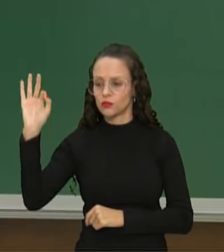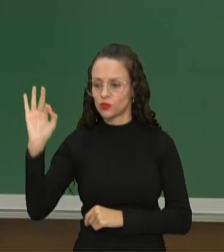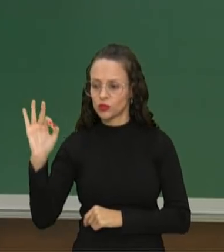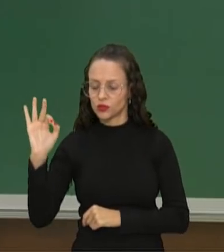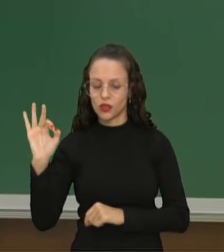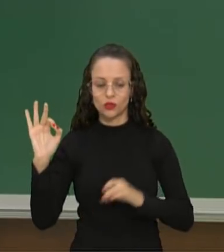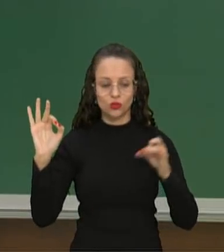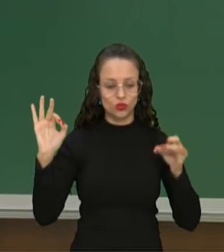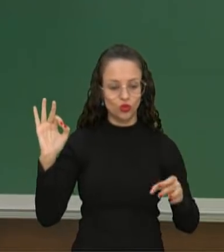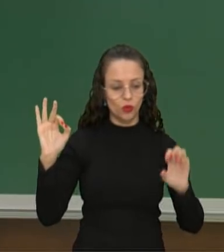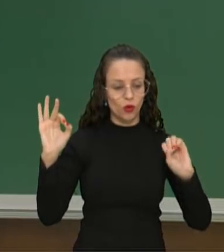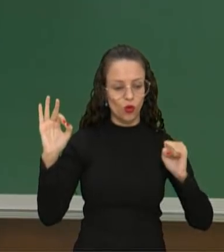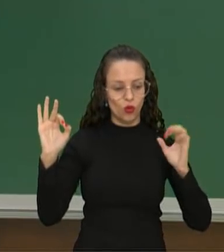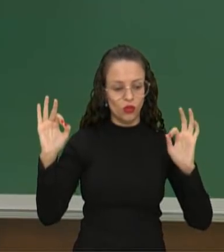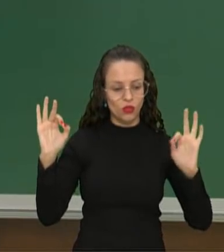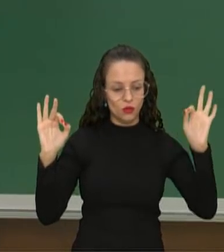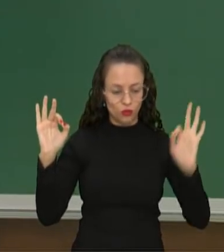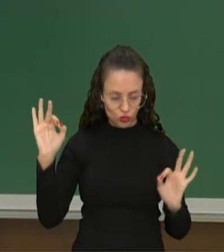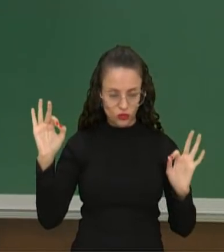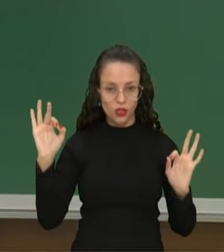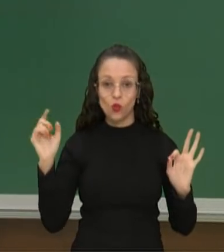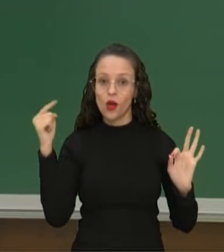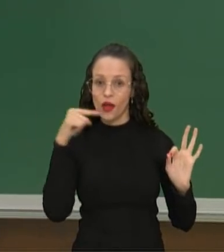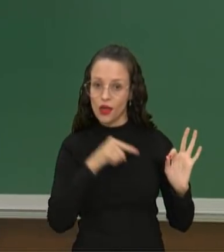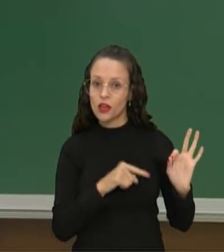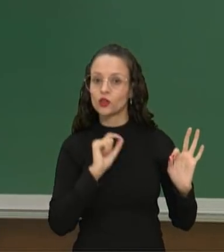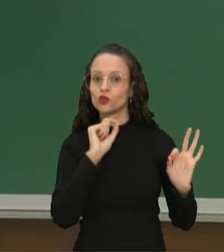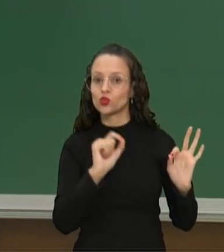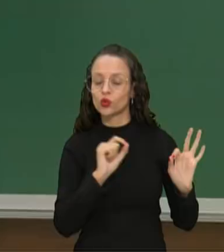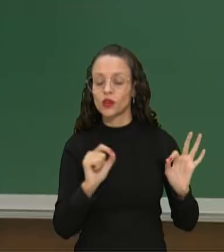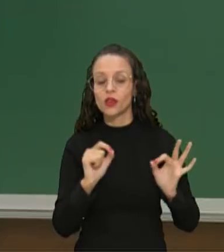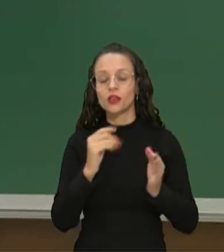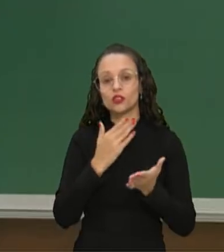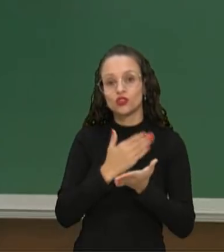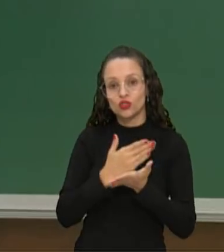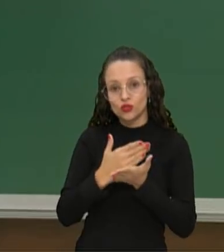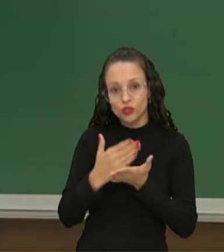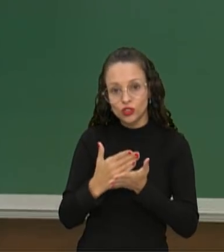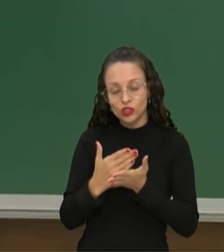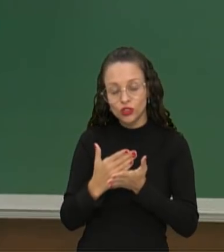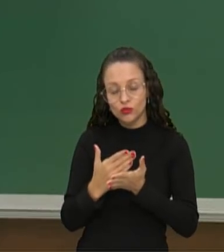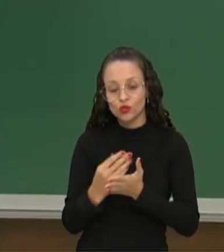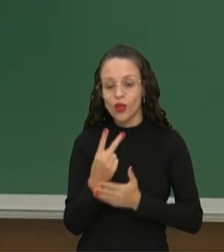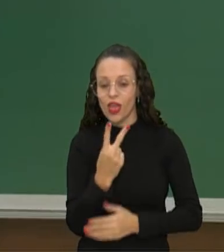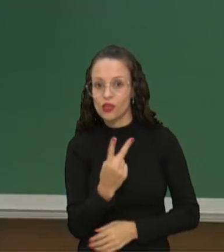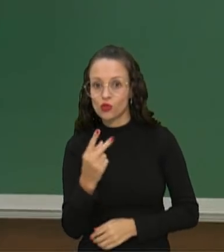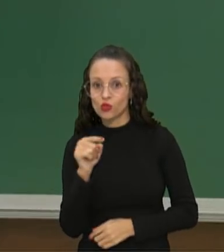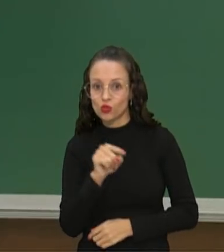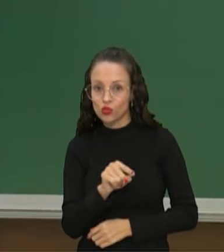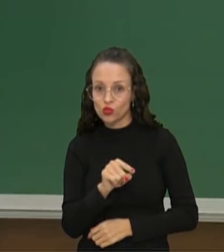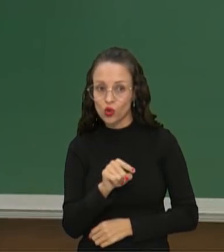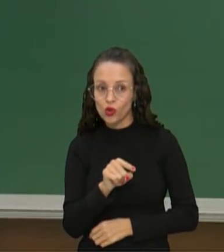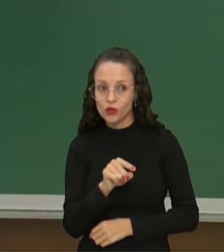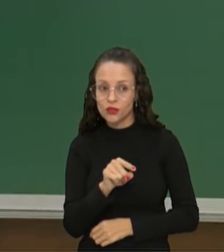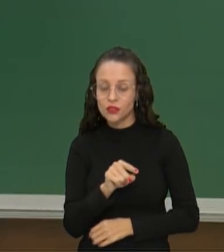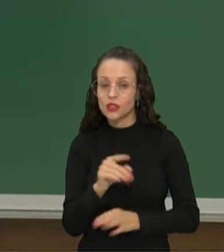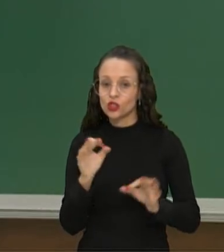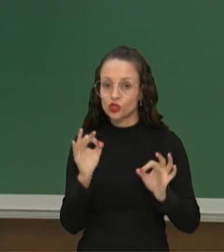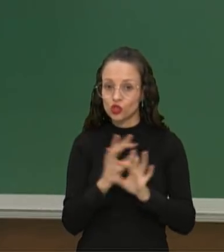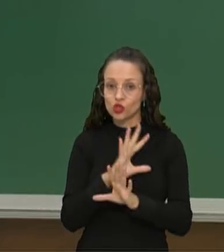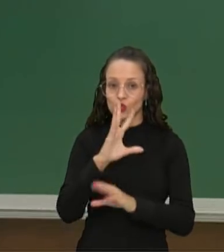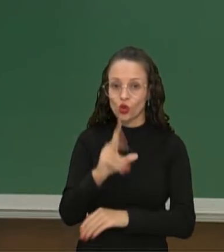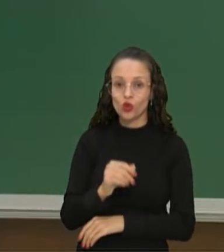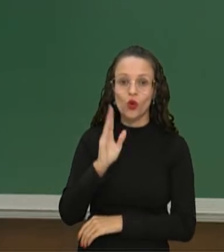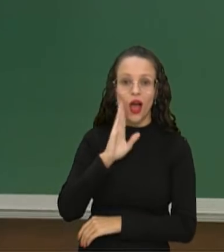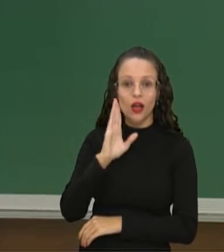sobrou 80%. Esse 80% vai ser dividido entre os 2 parentais. Entre o parental que está todo em azul